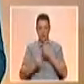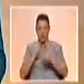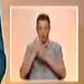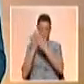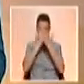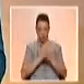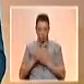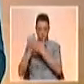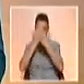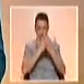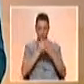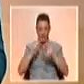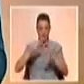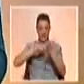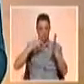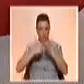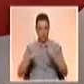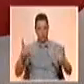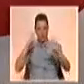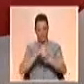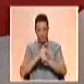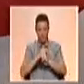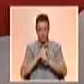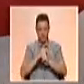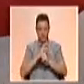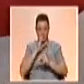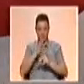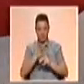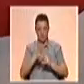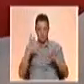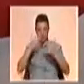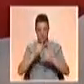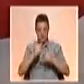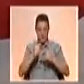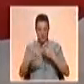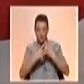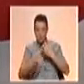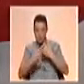estudos com esta tecnologia para contabilizar a água que é, de facto, retida,